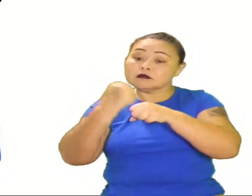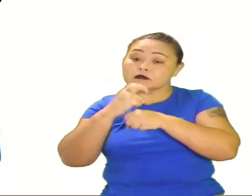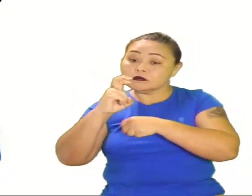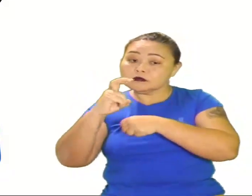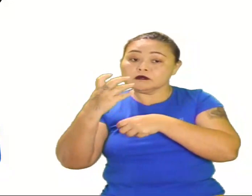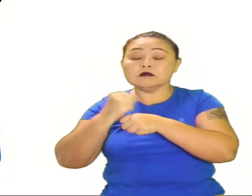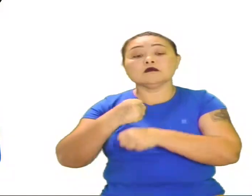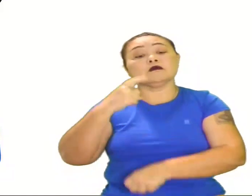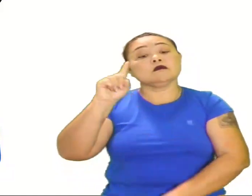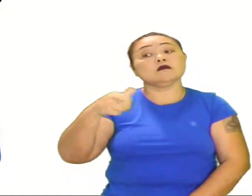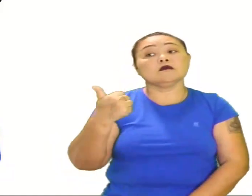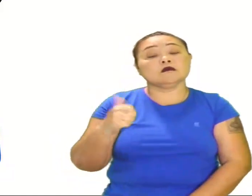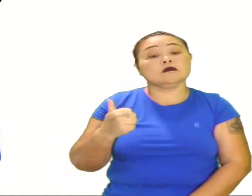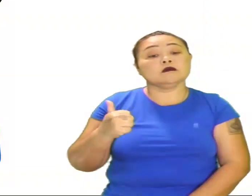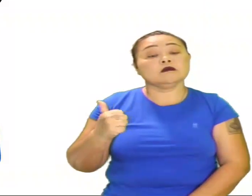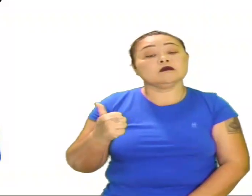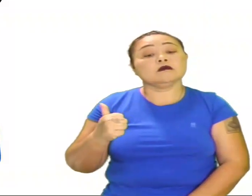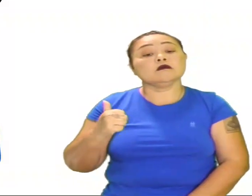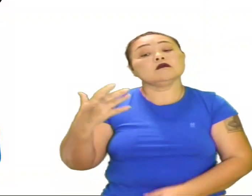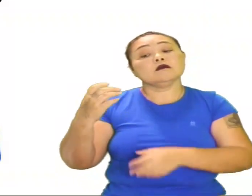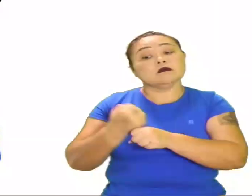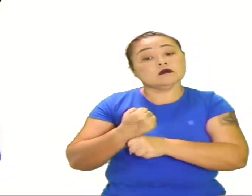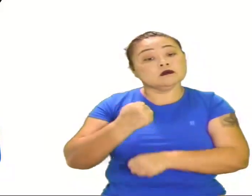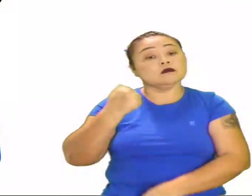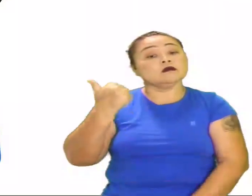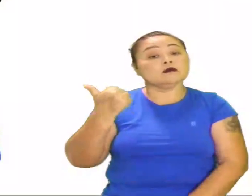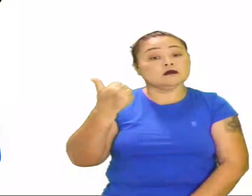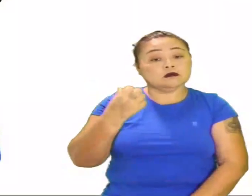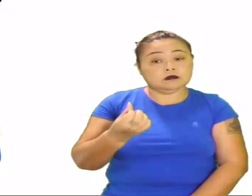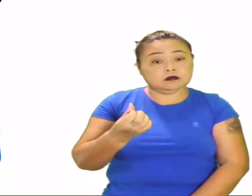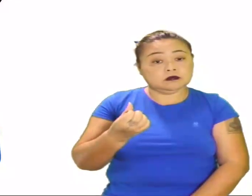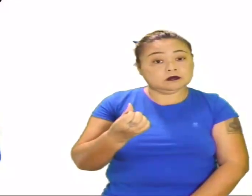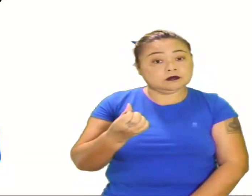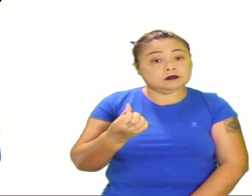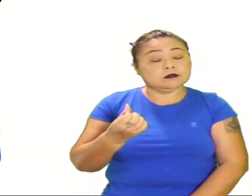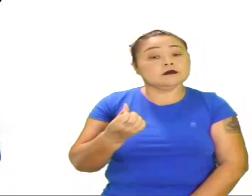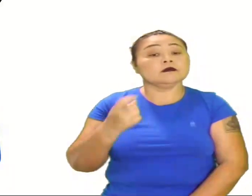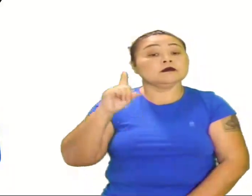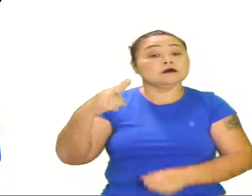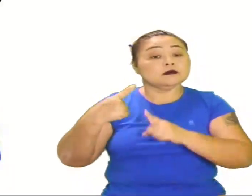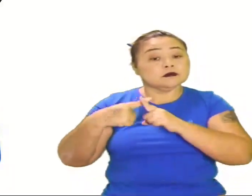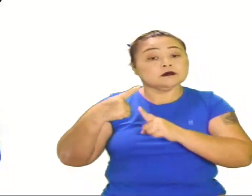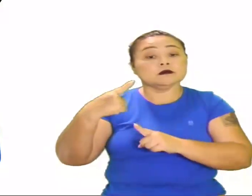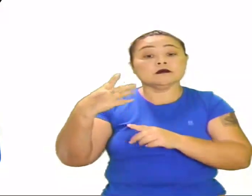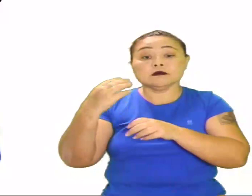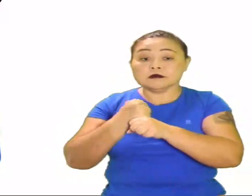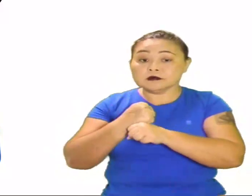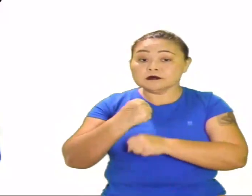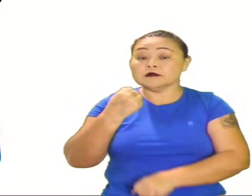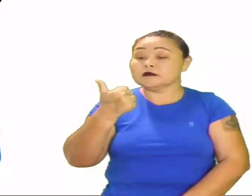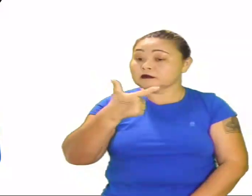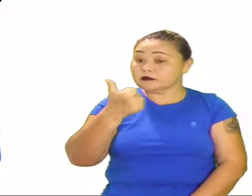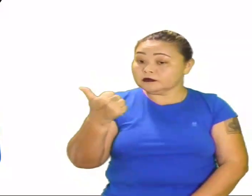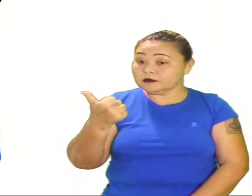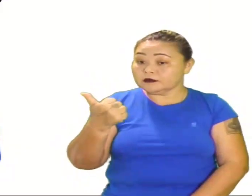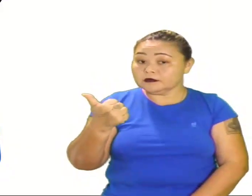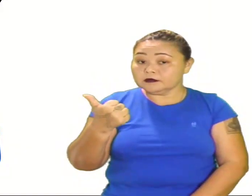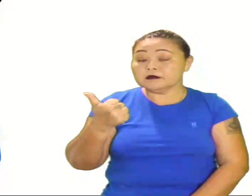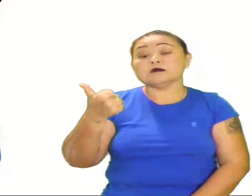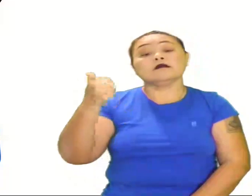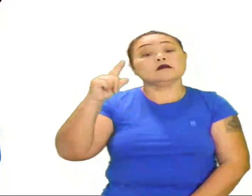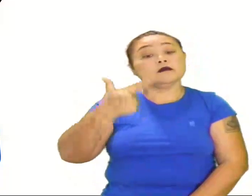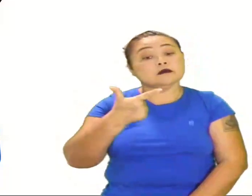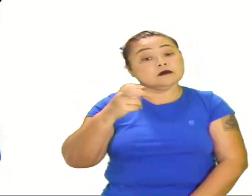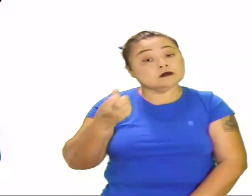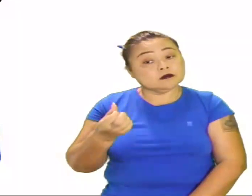né? 6 mais 5? 11. 11 mais 5? 16. 16 mais 5? 21. 21 mais